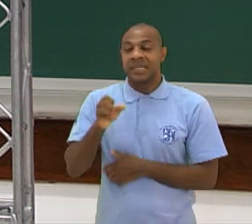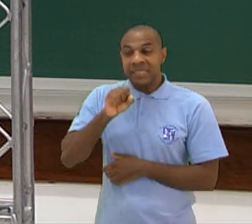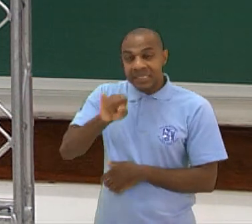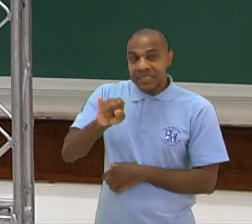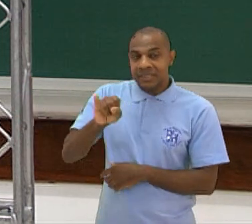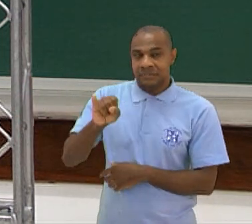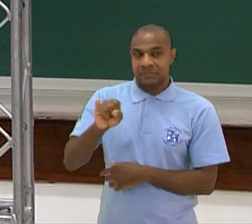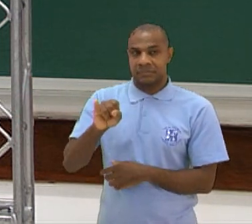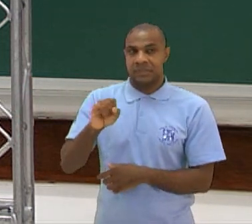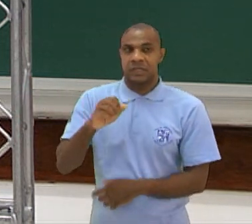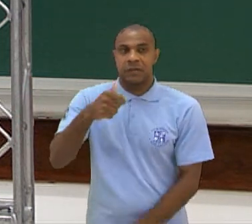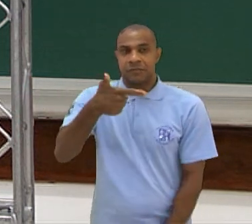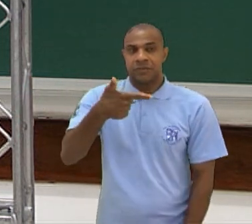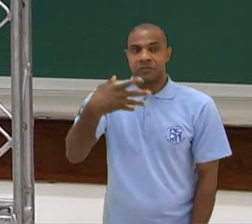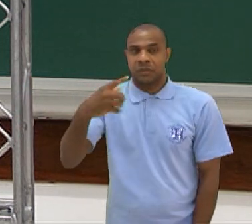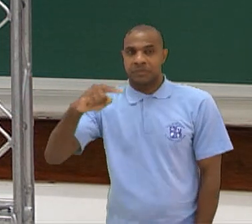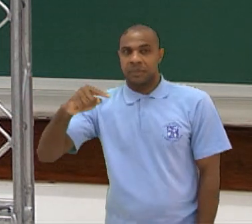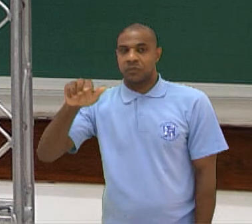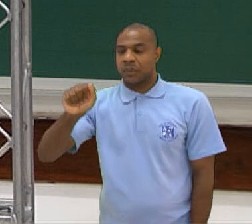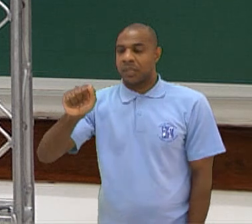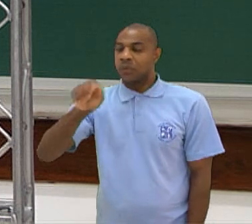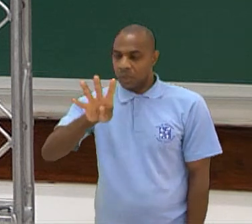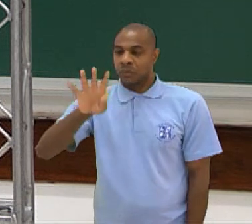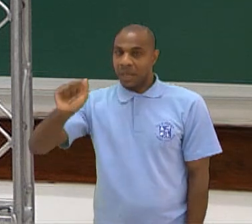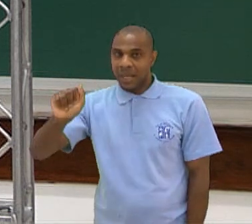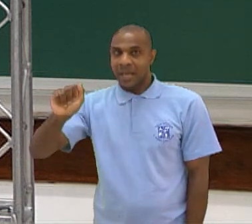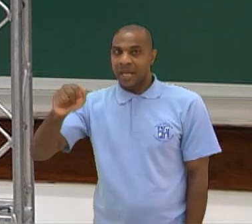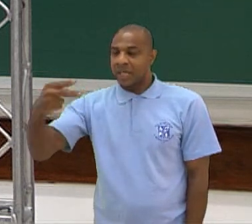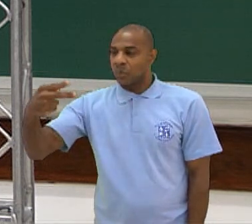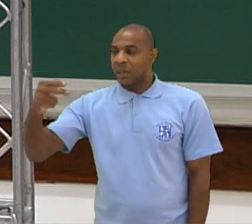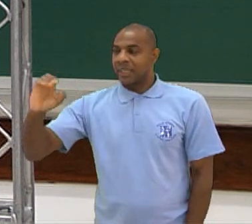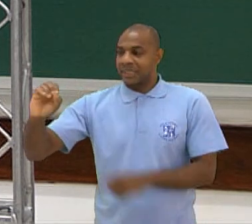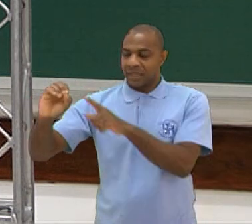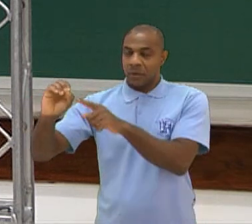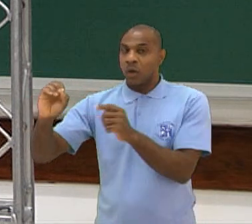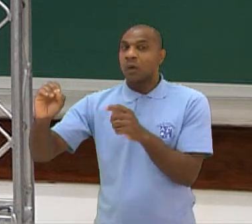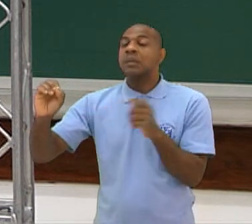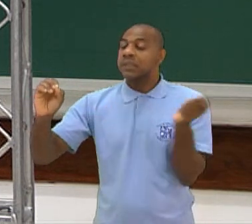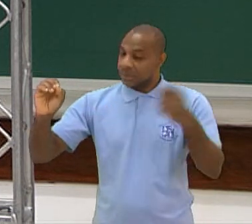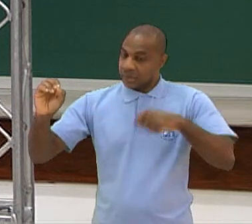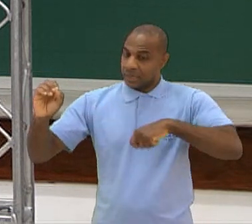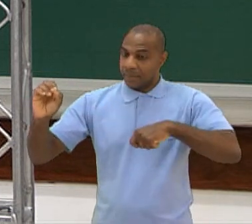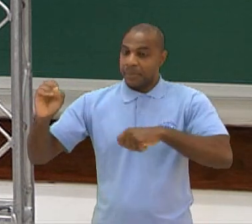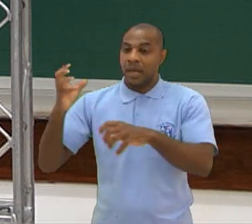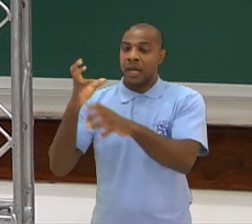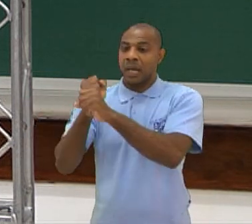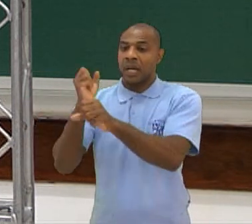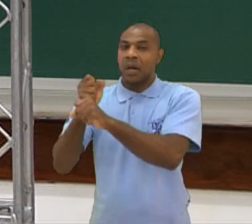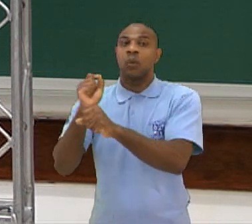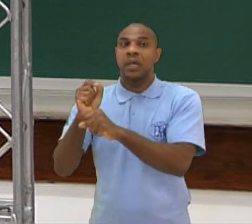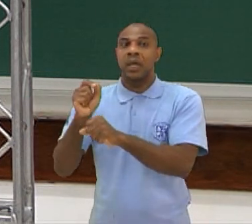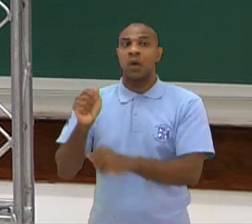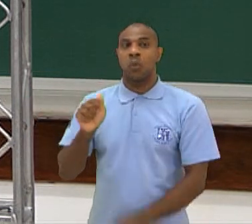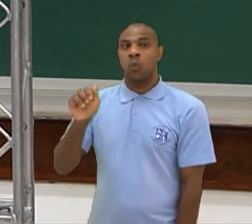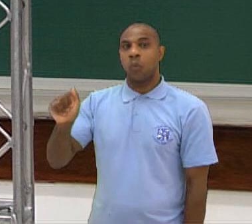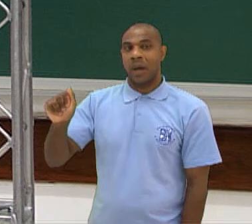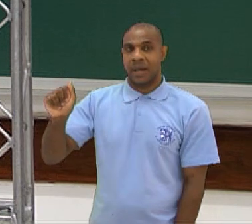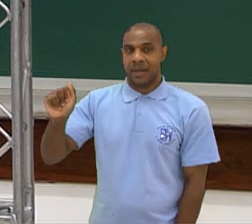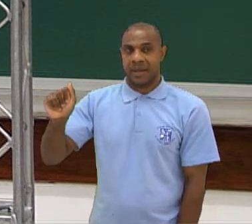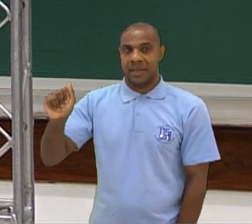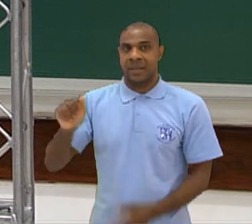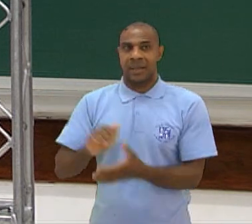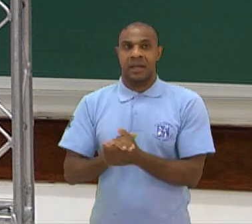se 24 menos 4A for igual a 0, eu consigo calcular o A. Calculando o A,